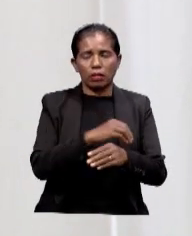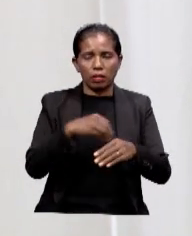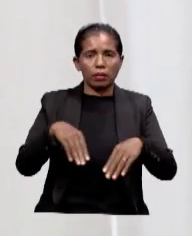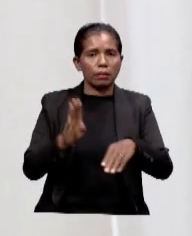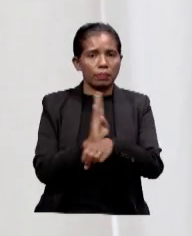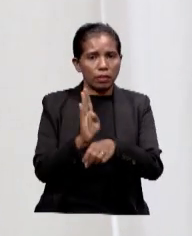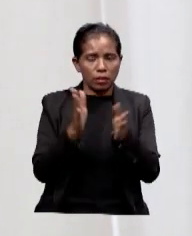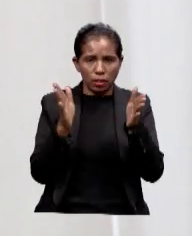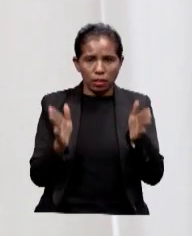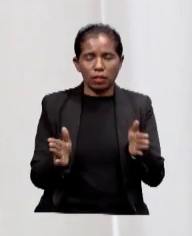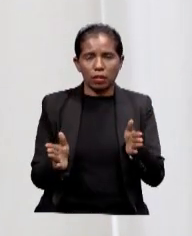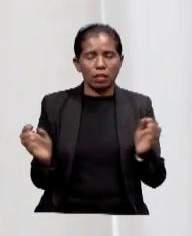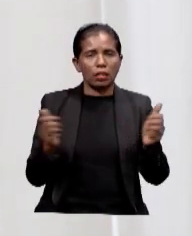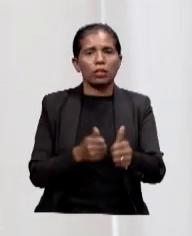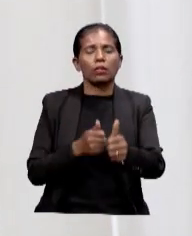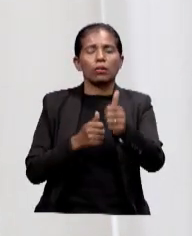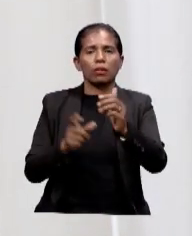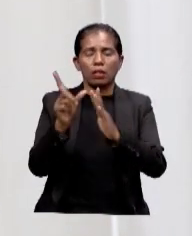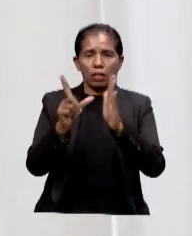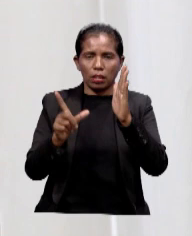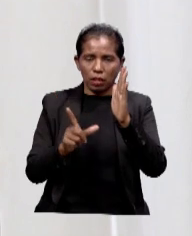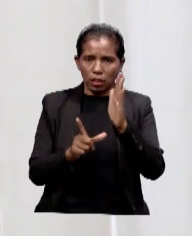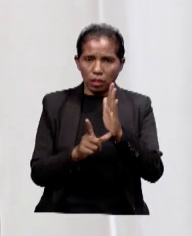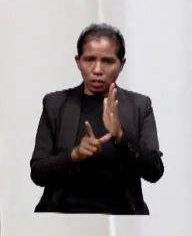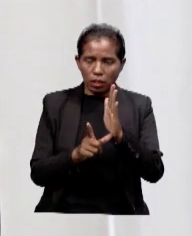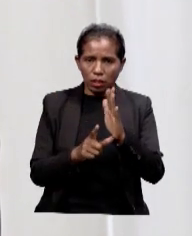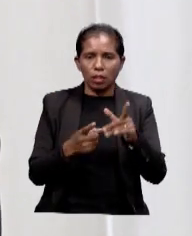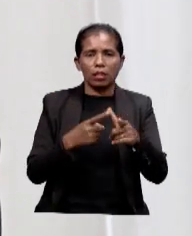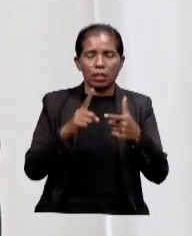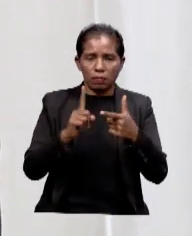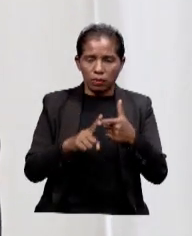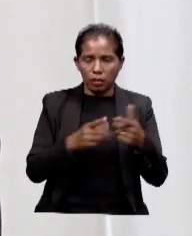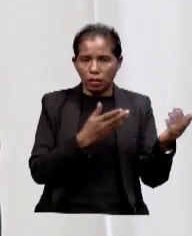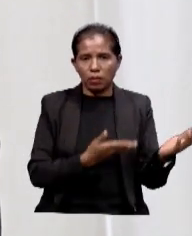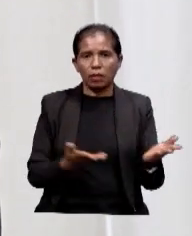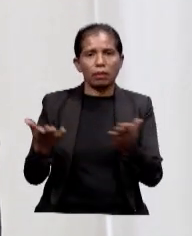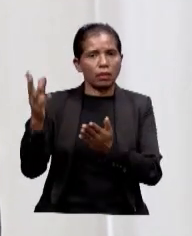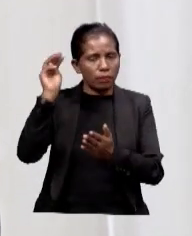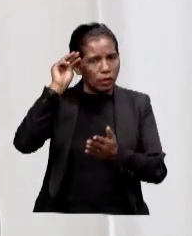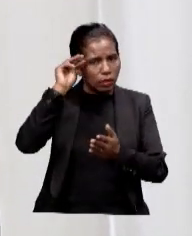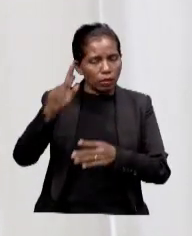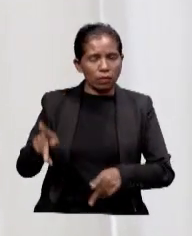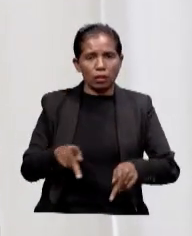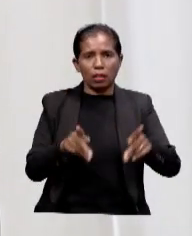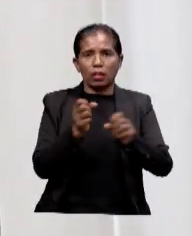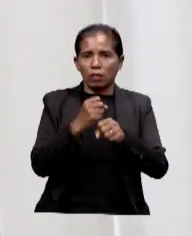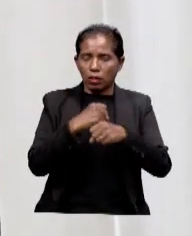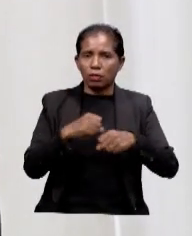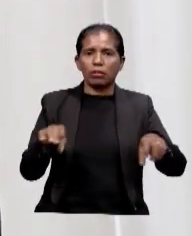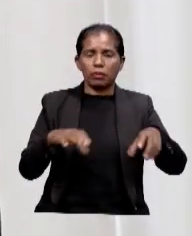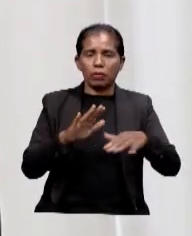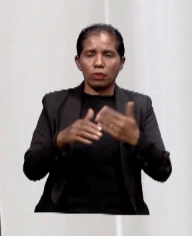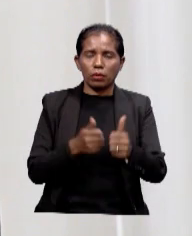decisão a IFES NIA, depois de remete para o Ministério Público. Rodihalá o serviço sirané,